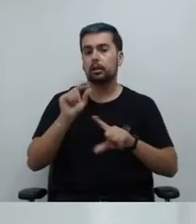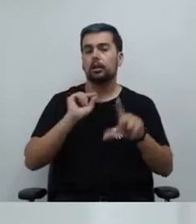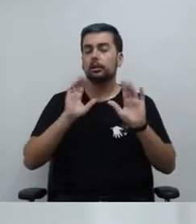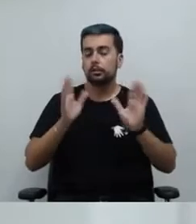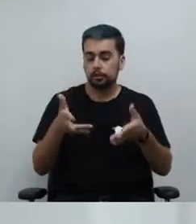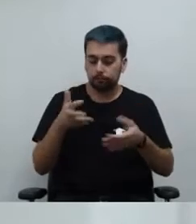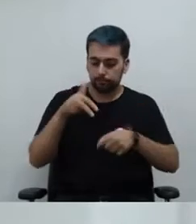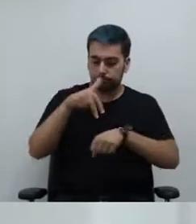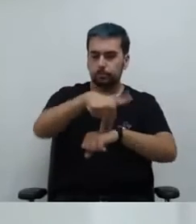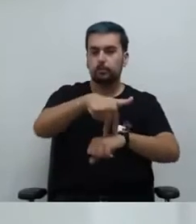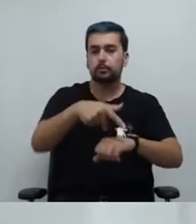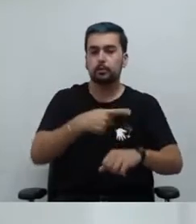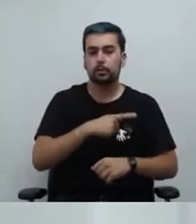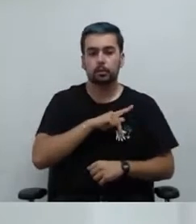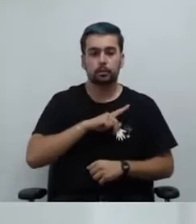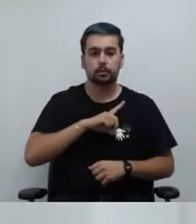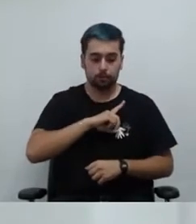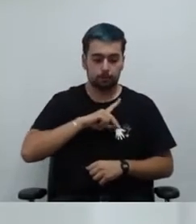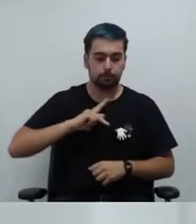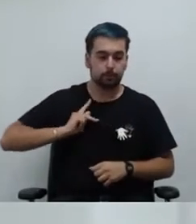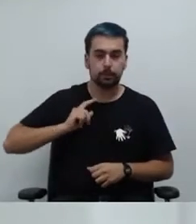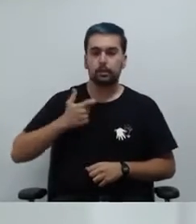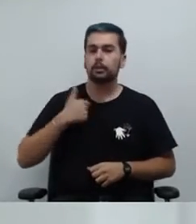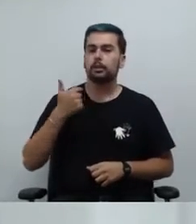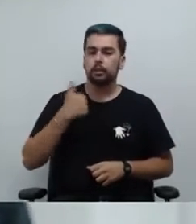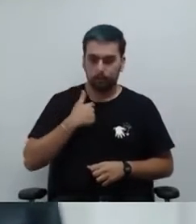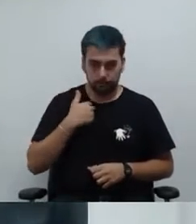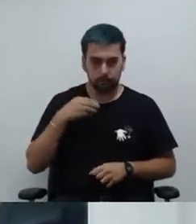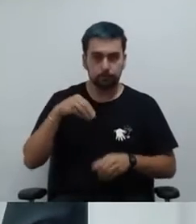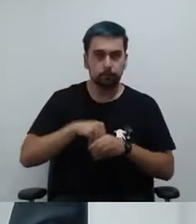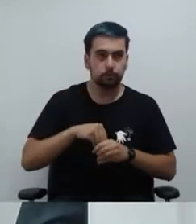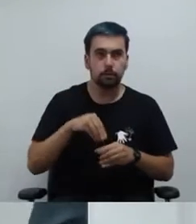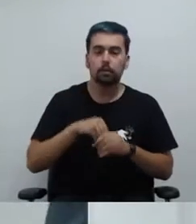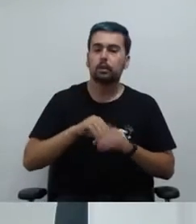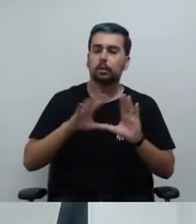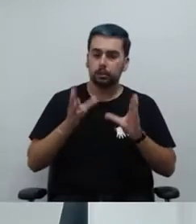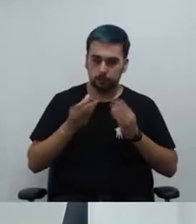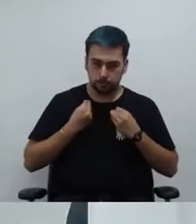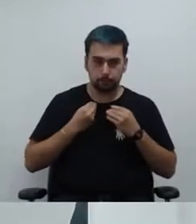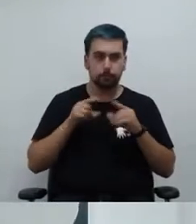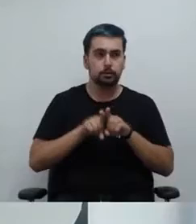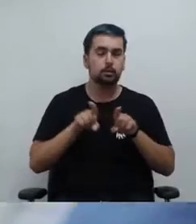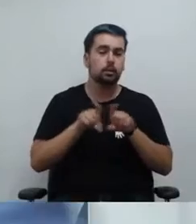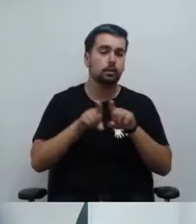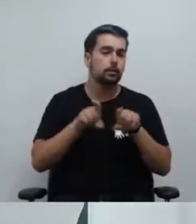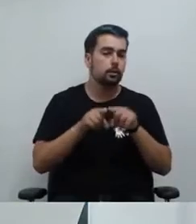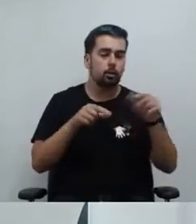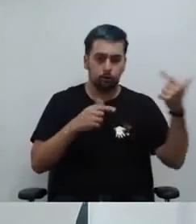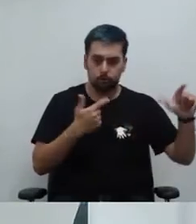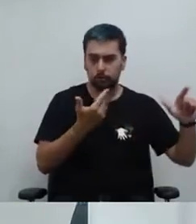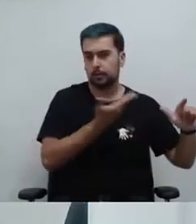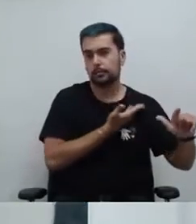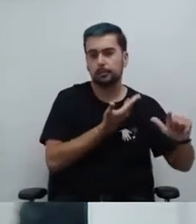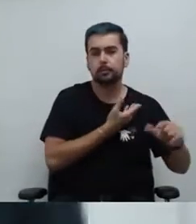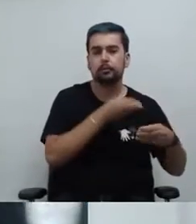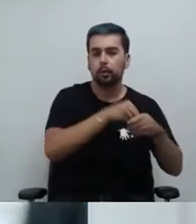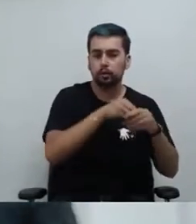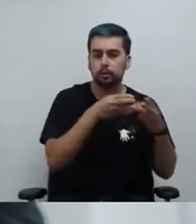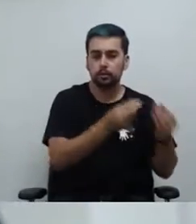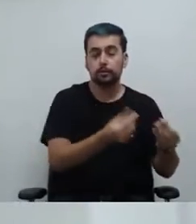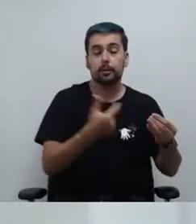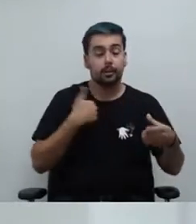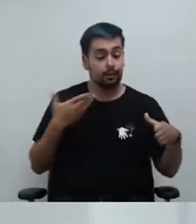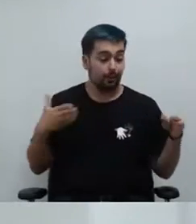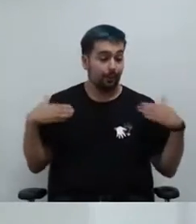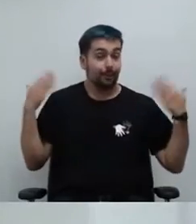carreira. Como candidata nomeada, e acredito que assim como os demais colegas também nomeados, transbordo de